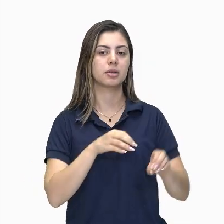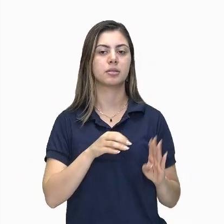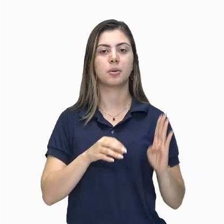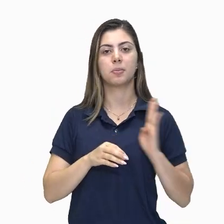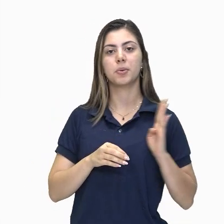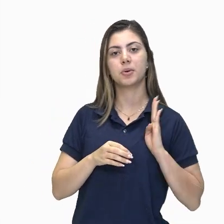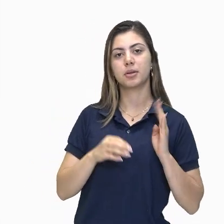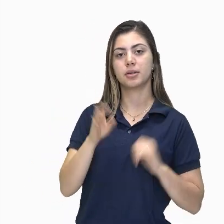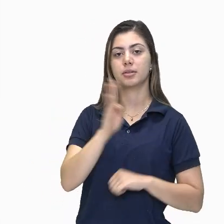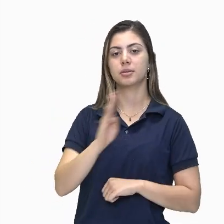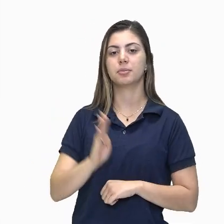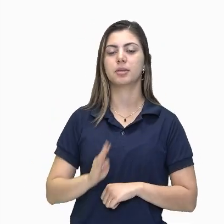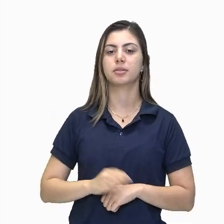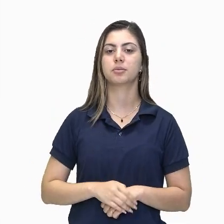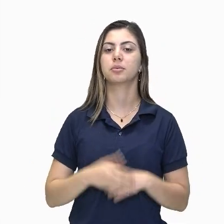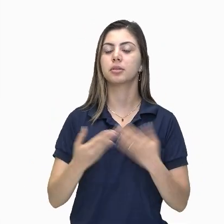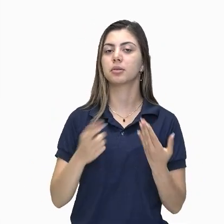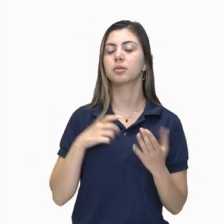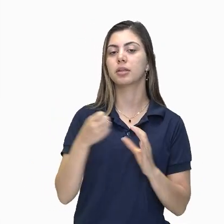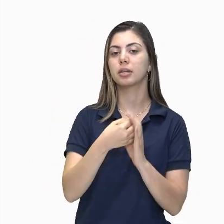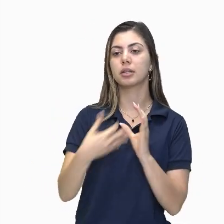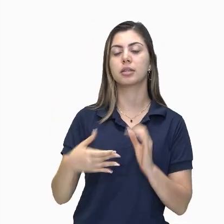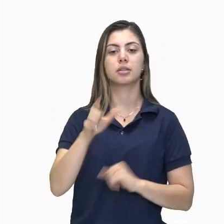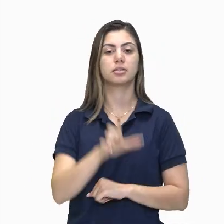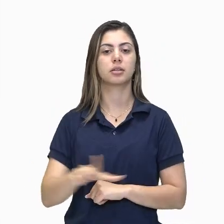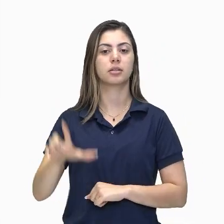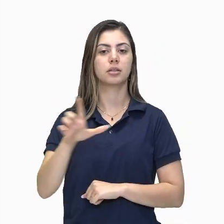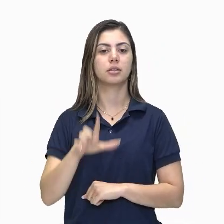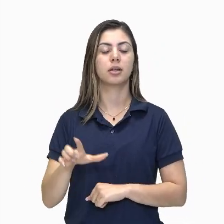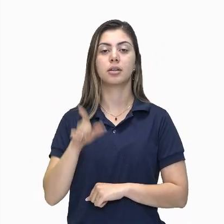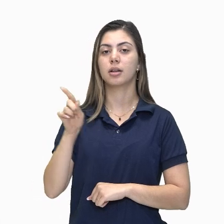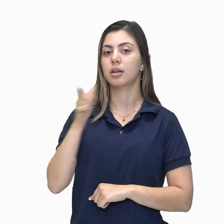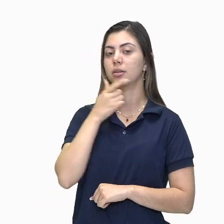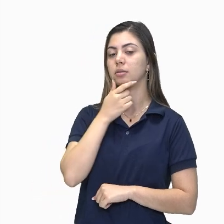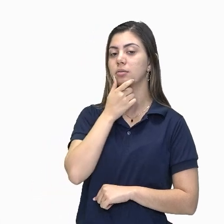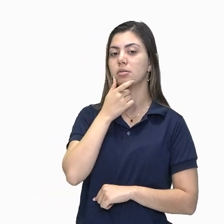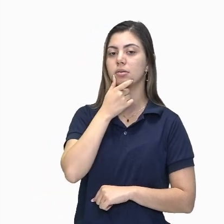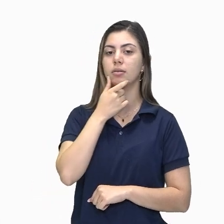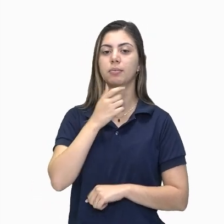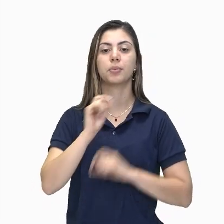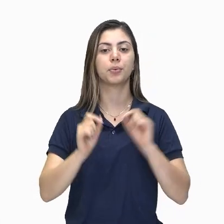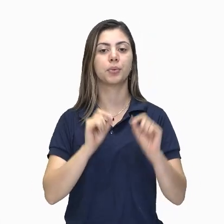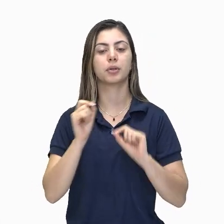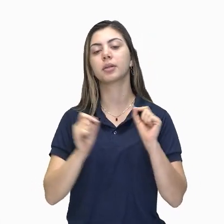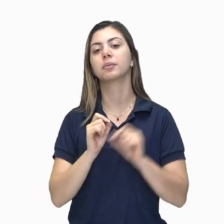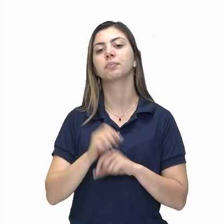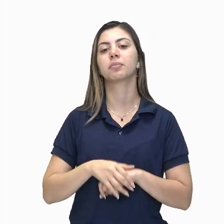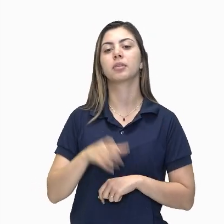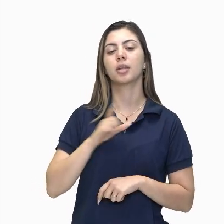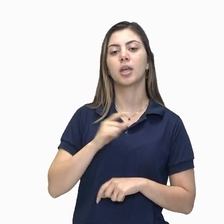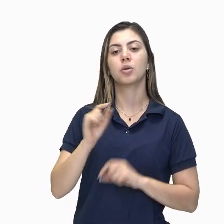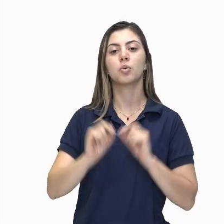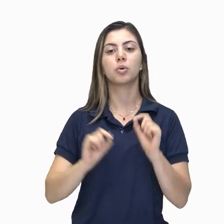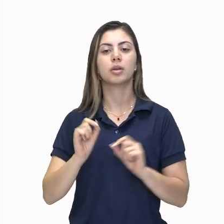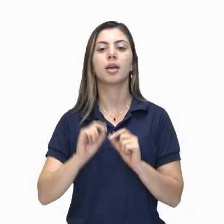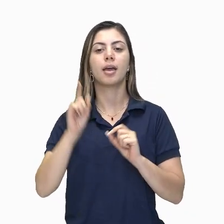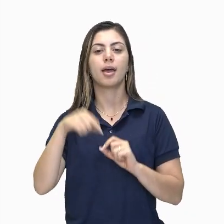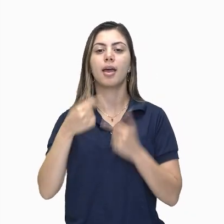Brasil. E nas características literárias do nosso querido Mário de Andrade, a gente tem aí o uso de linguagem coloquial